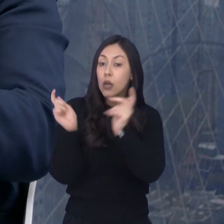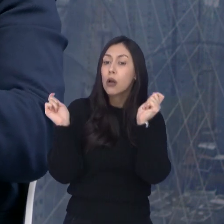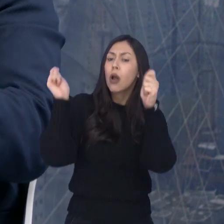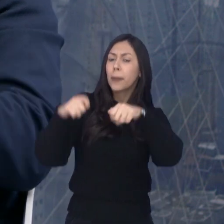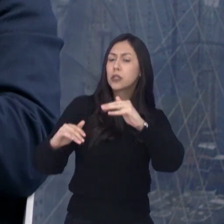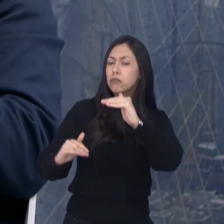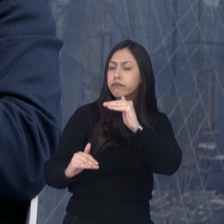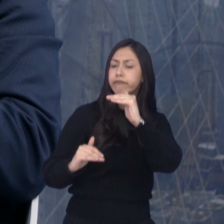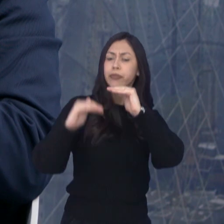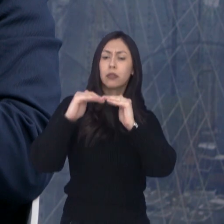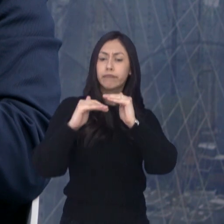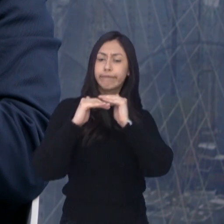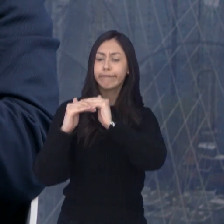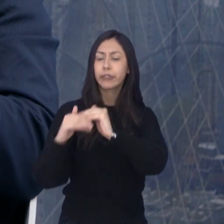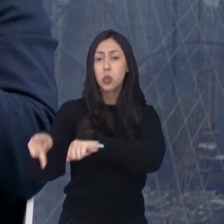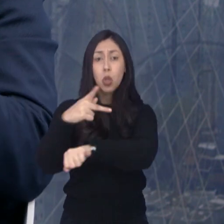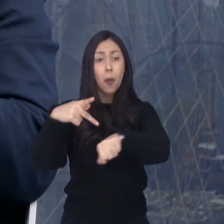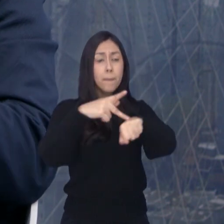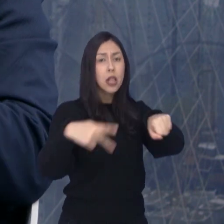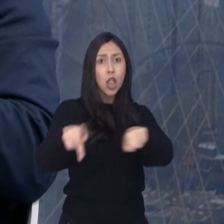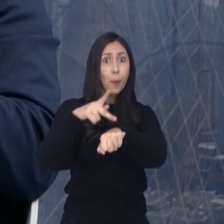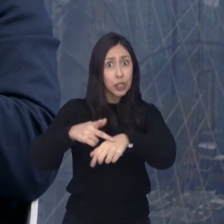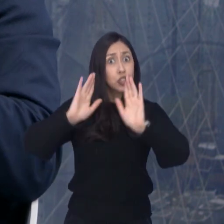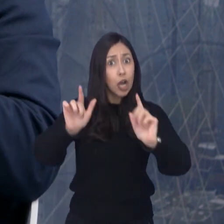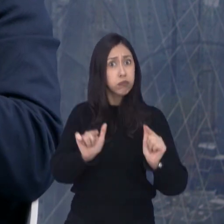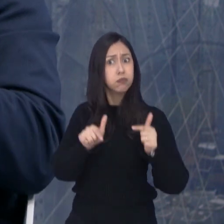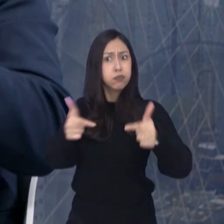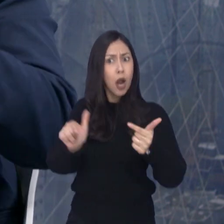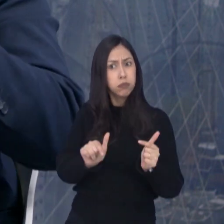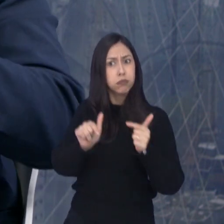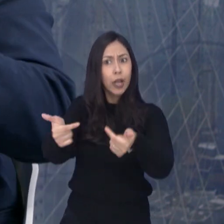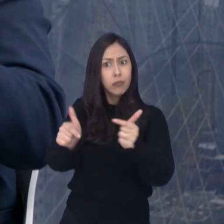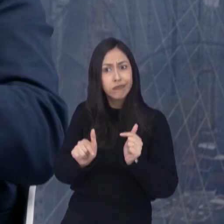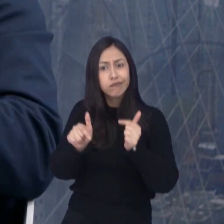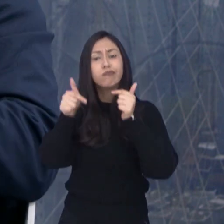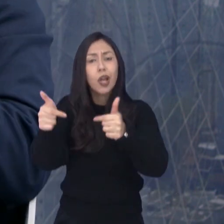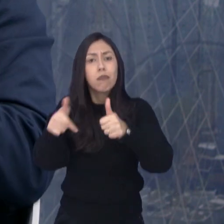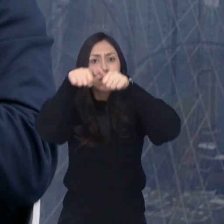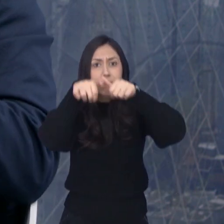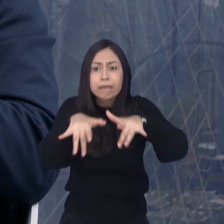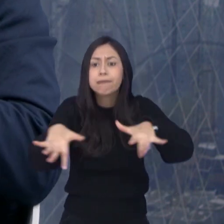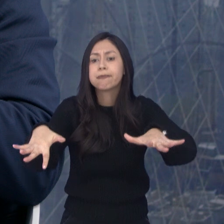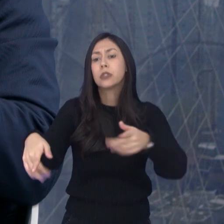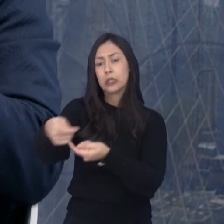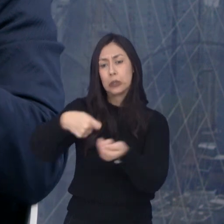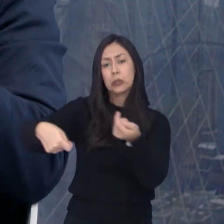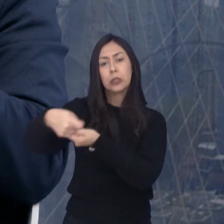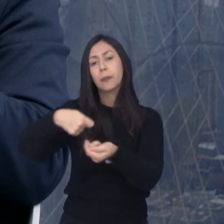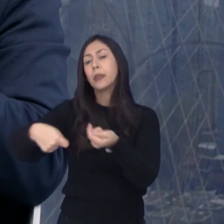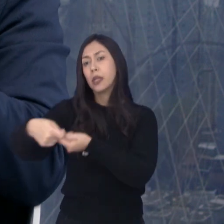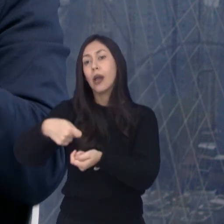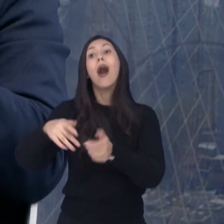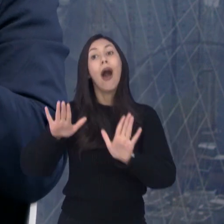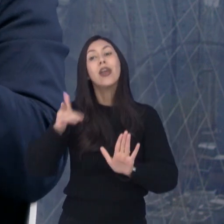igualdade com esses outros países que são muito mais agressivos na tomada, na ocupação de mercados globais, né? E aí eu trago riqueza